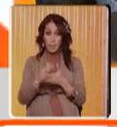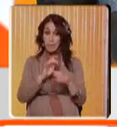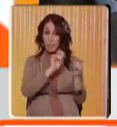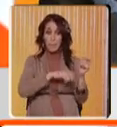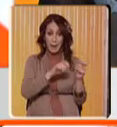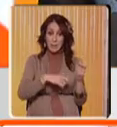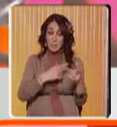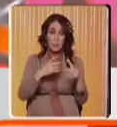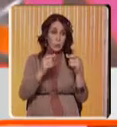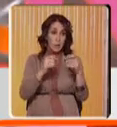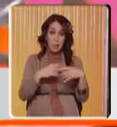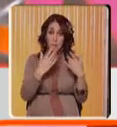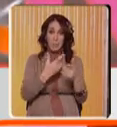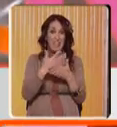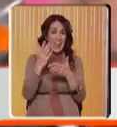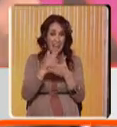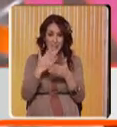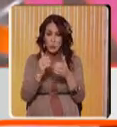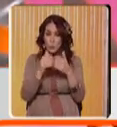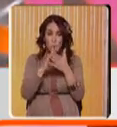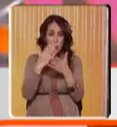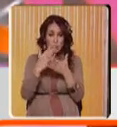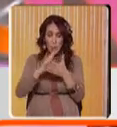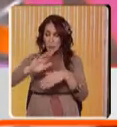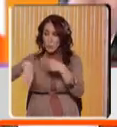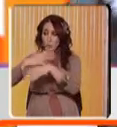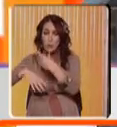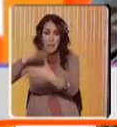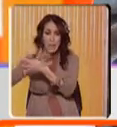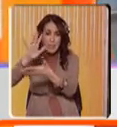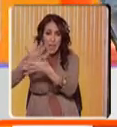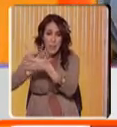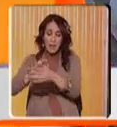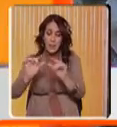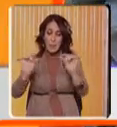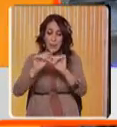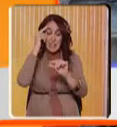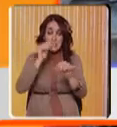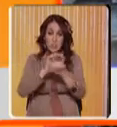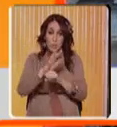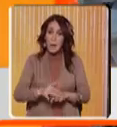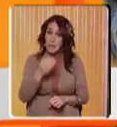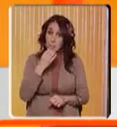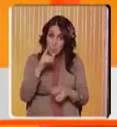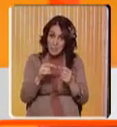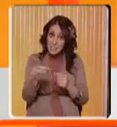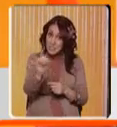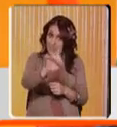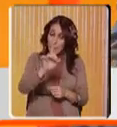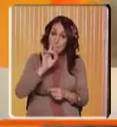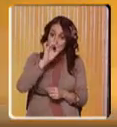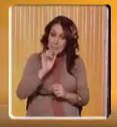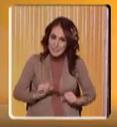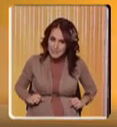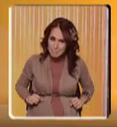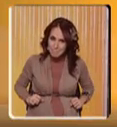Aquilo é um fundo... São restos. São restos. Pronto. Pronto, minhas senhoras. Estavam convencidas que estavam a comer marisco? Ora,